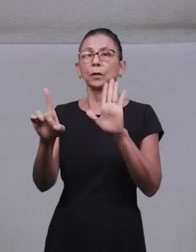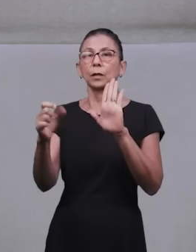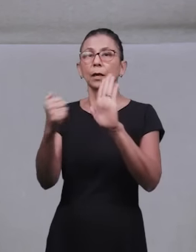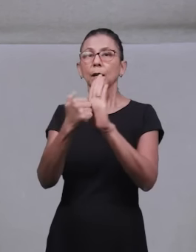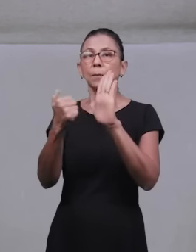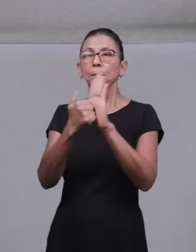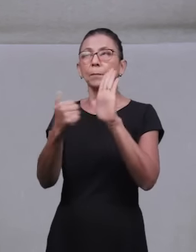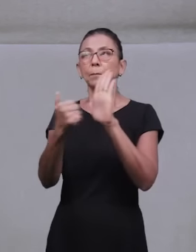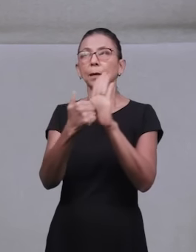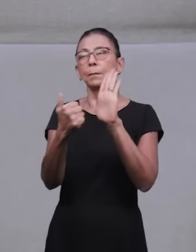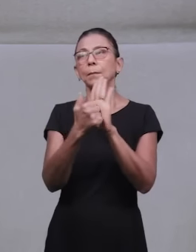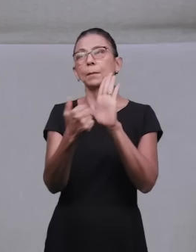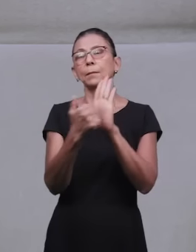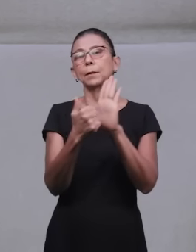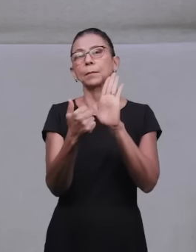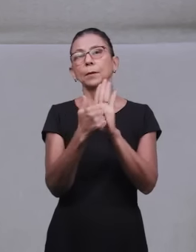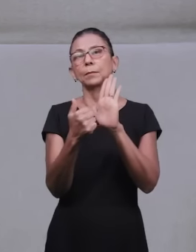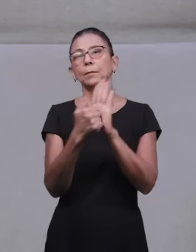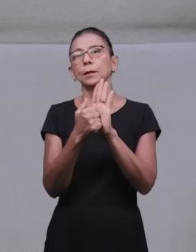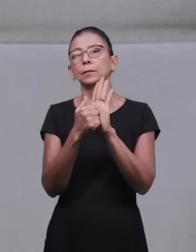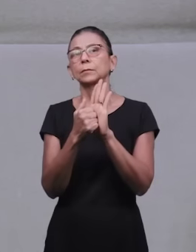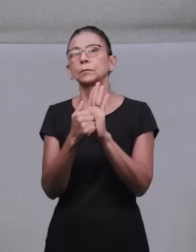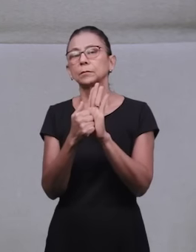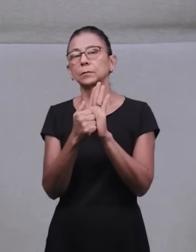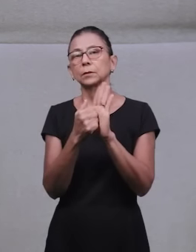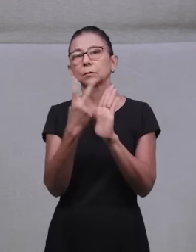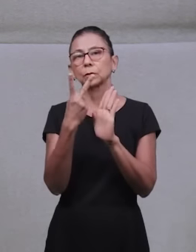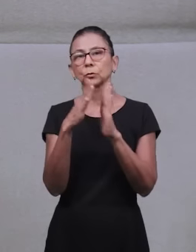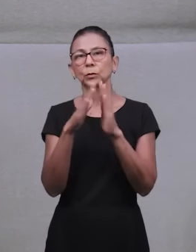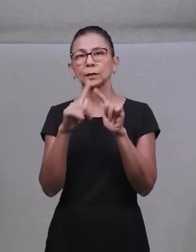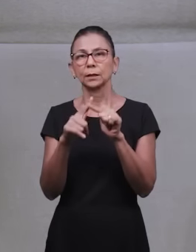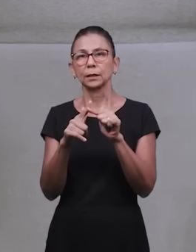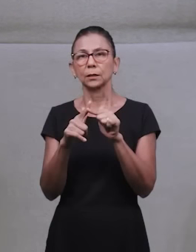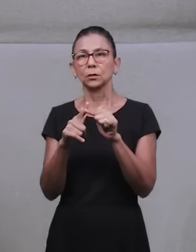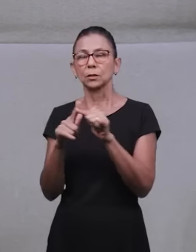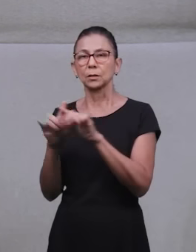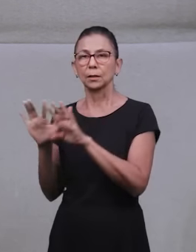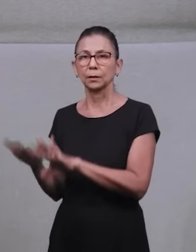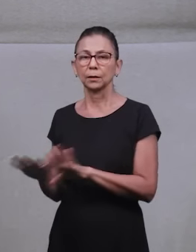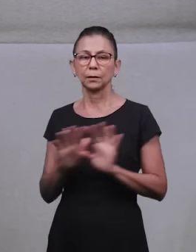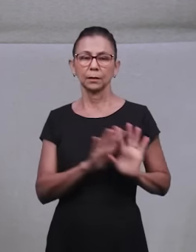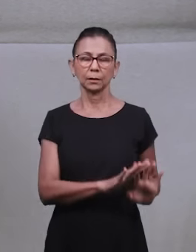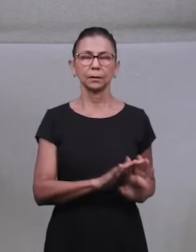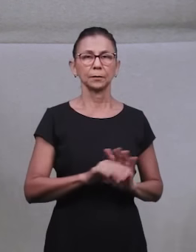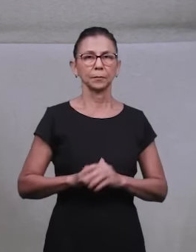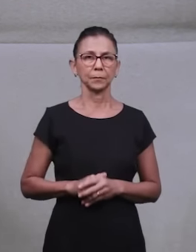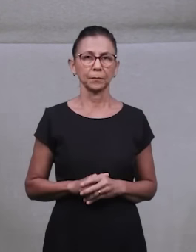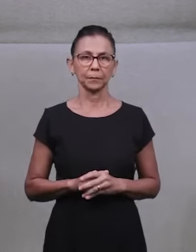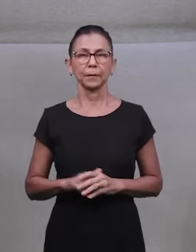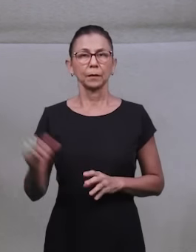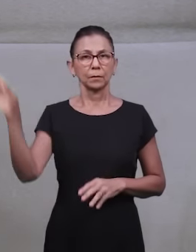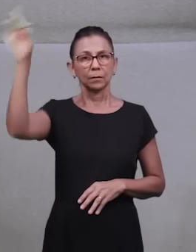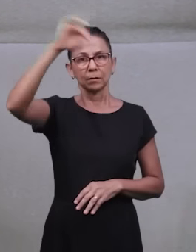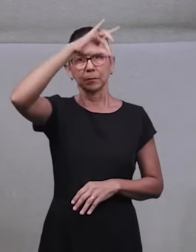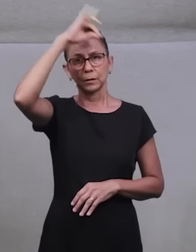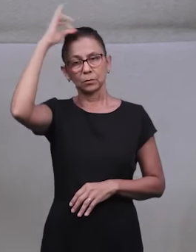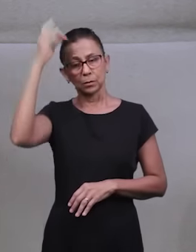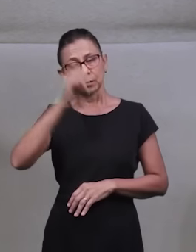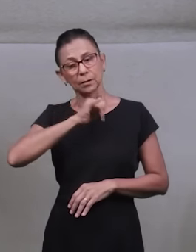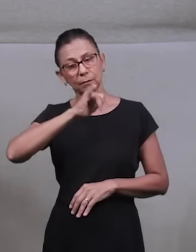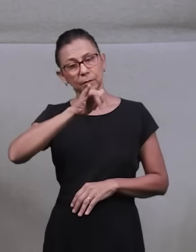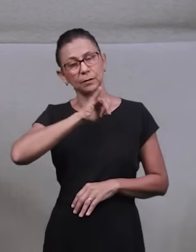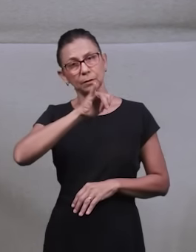momento. A igreja está aqui ainda, fiel. E a infiel também. É, a igreja está aqui. O Espírito que está fazendo isso. Eis